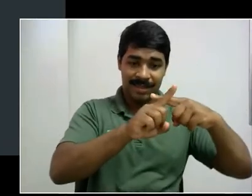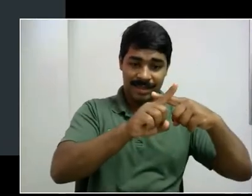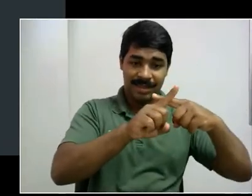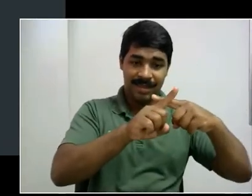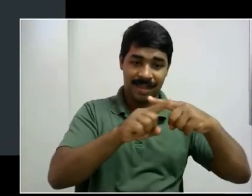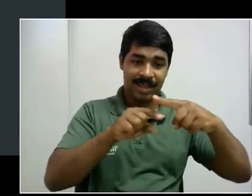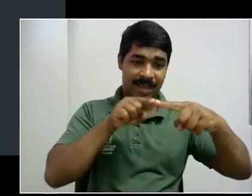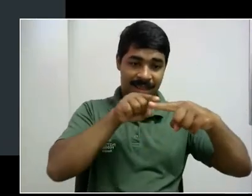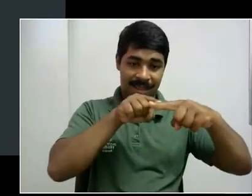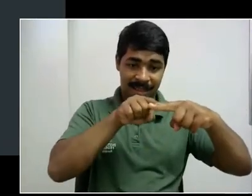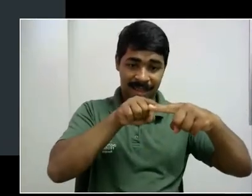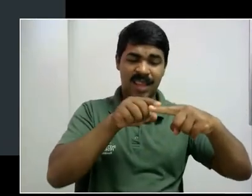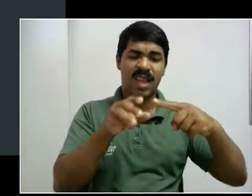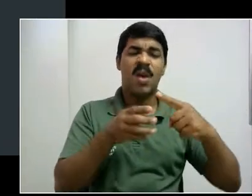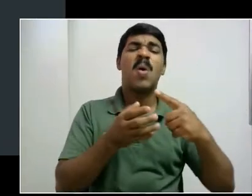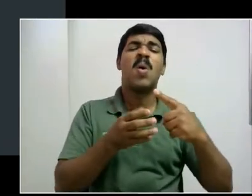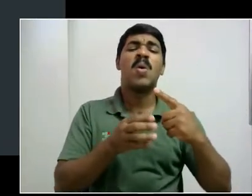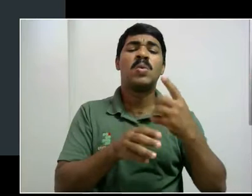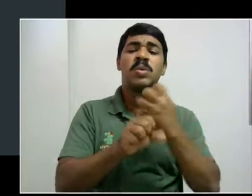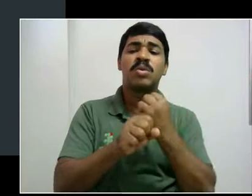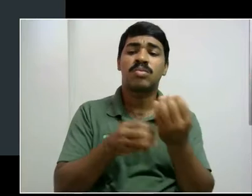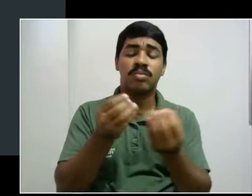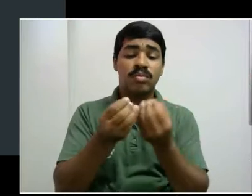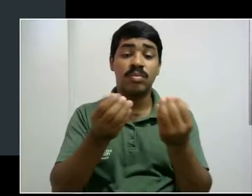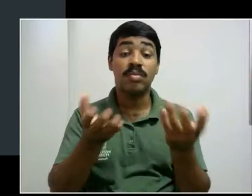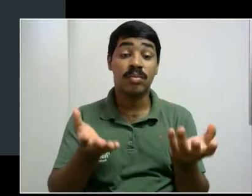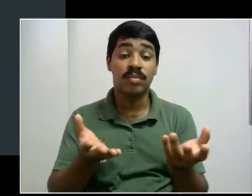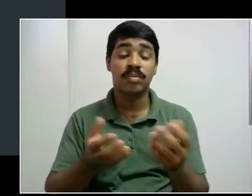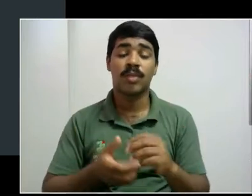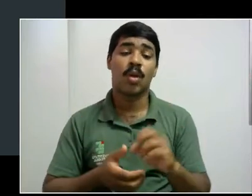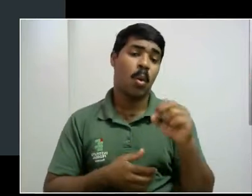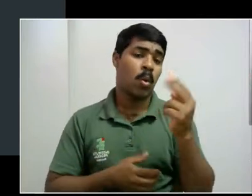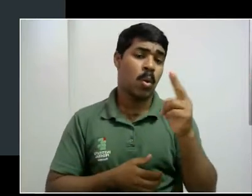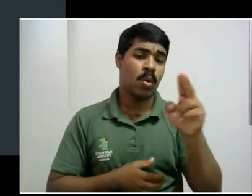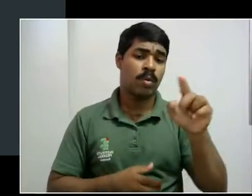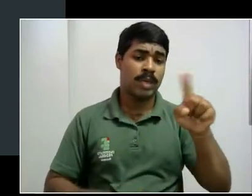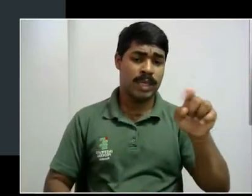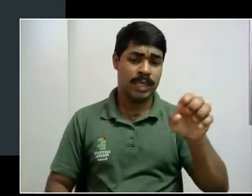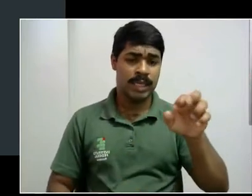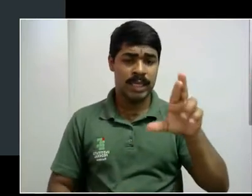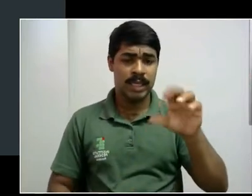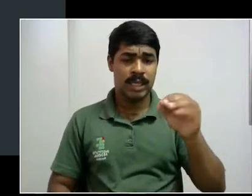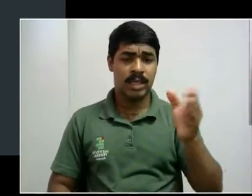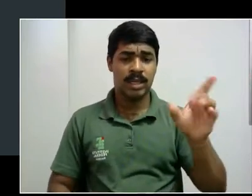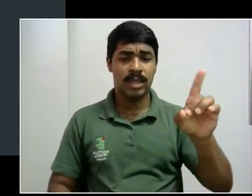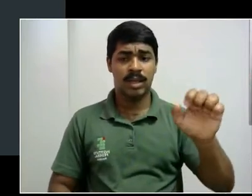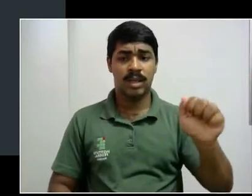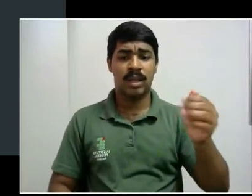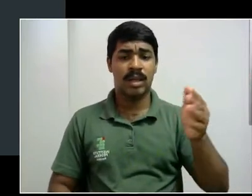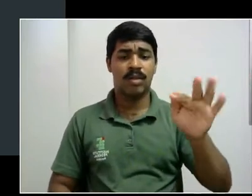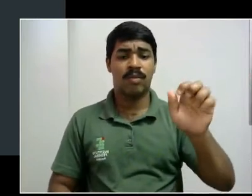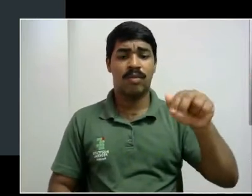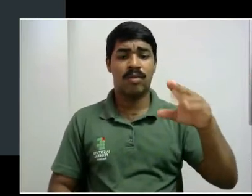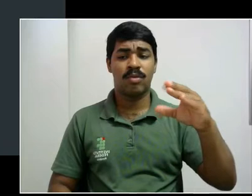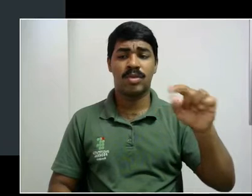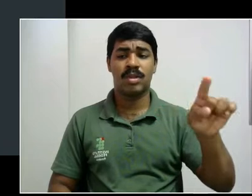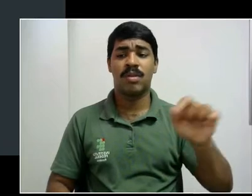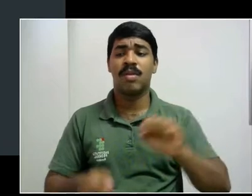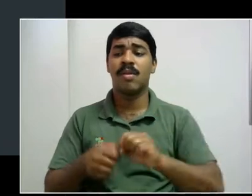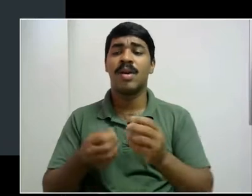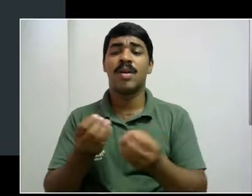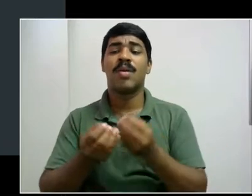xy aqui, também chamado de zero da função, basta a gente fazer y igual a zero. Tá? Porque se